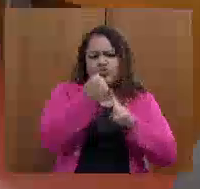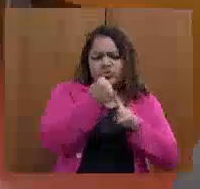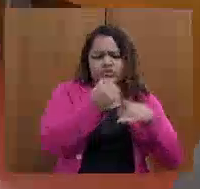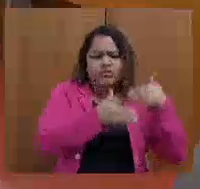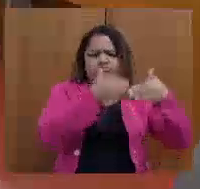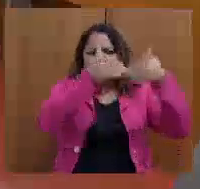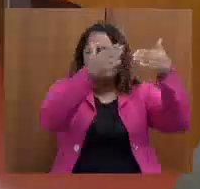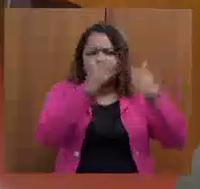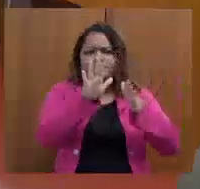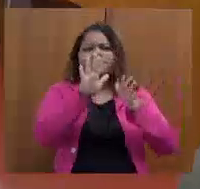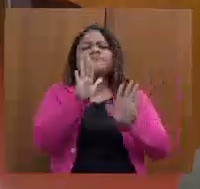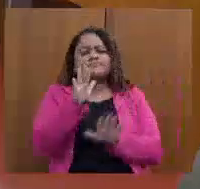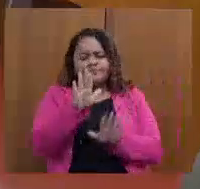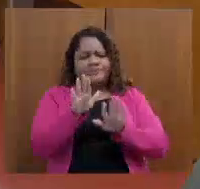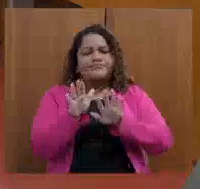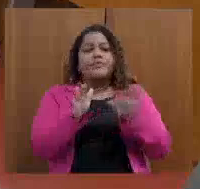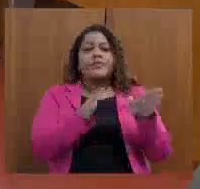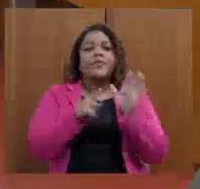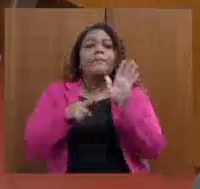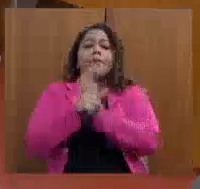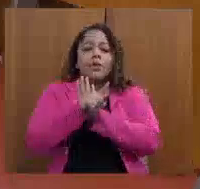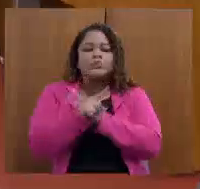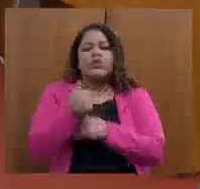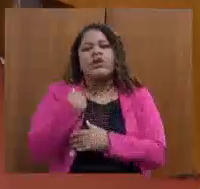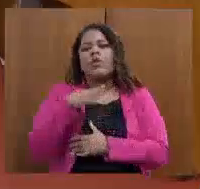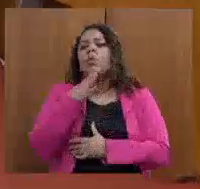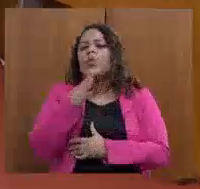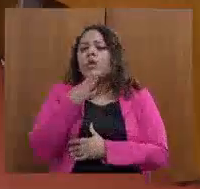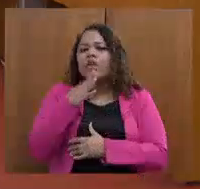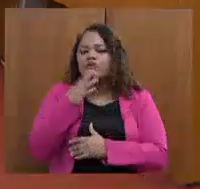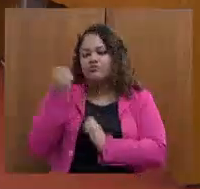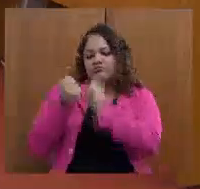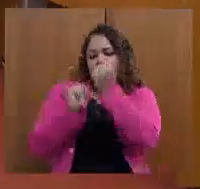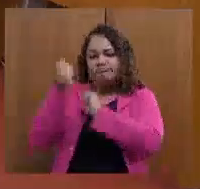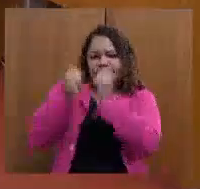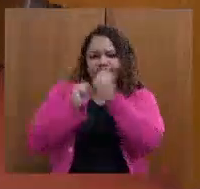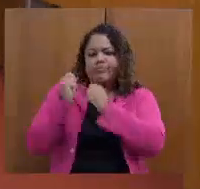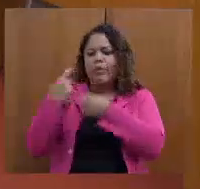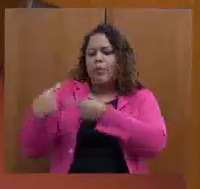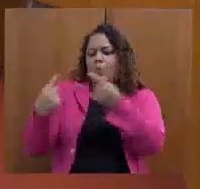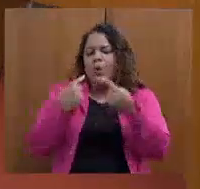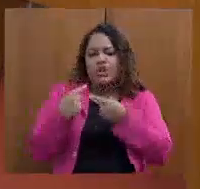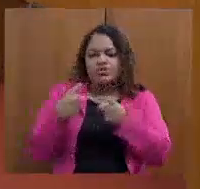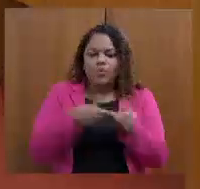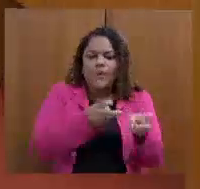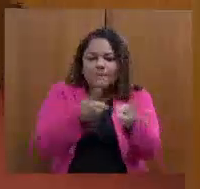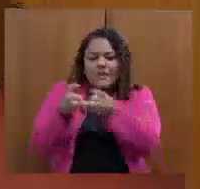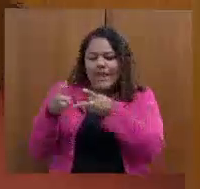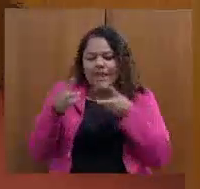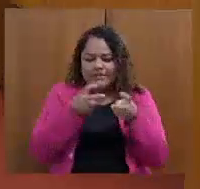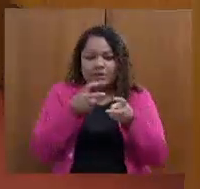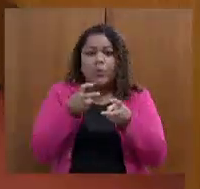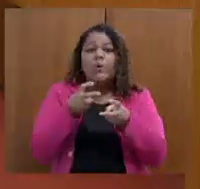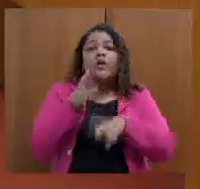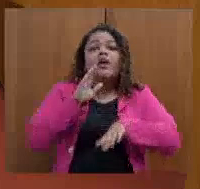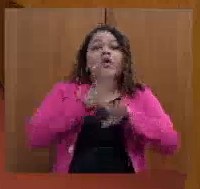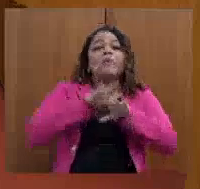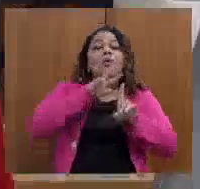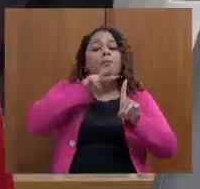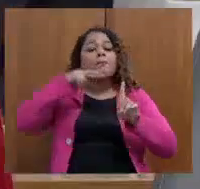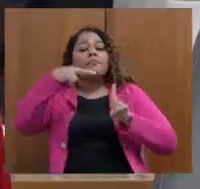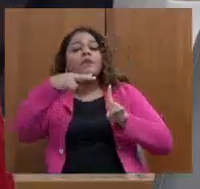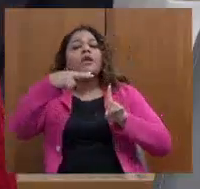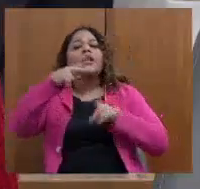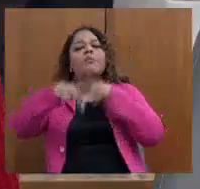torte poder político econômico e mineradora pela pelo olhar da população não não dos políticos locais